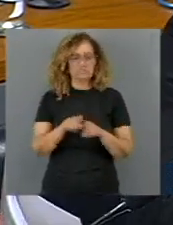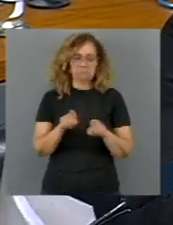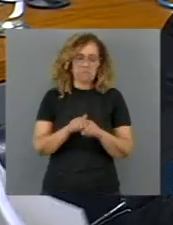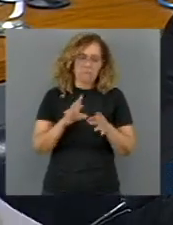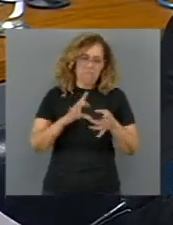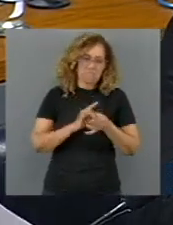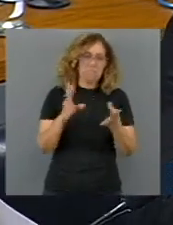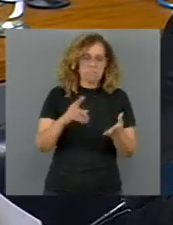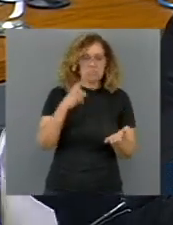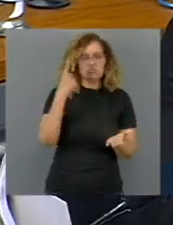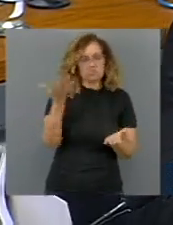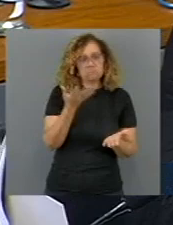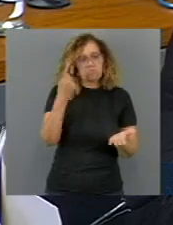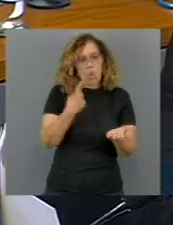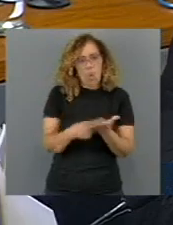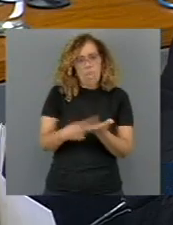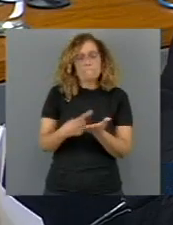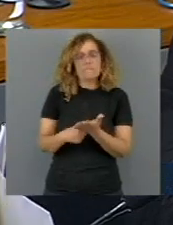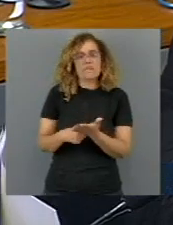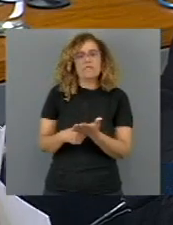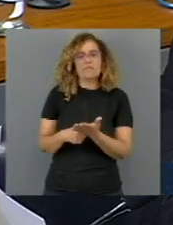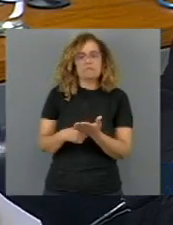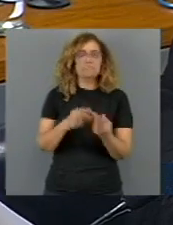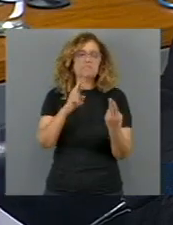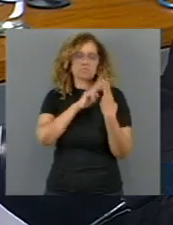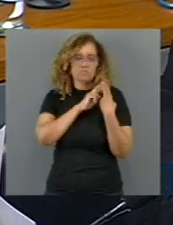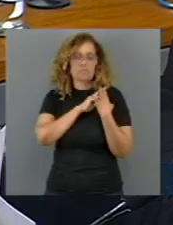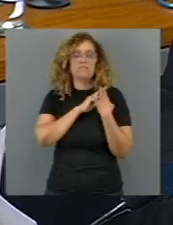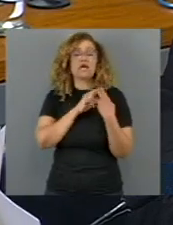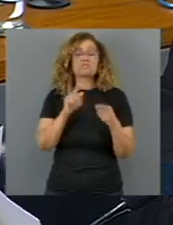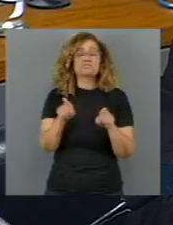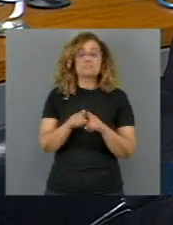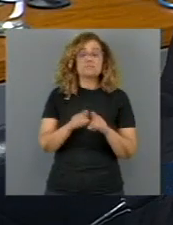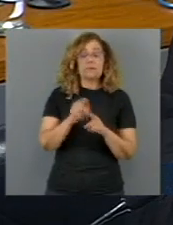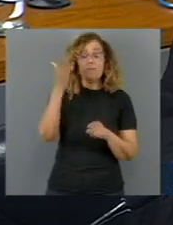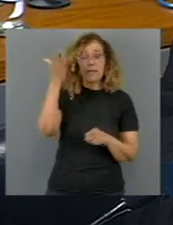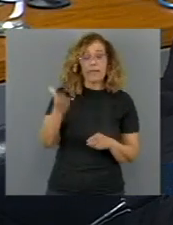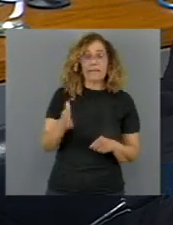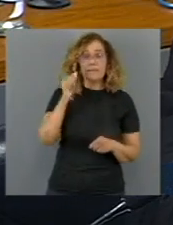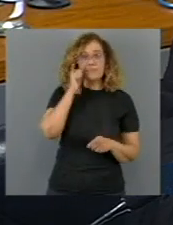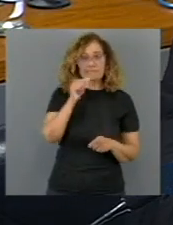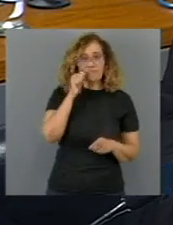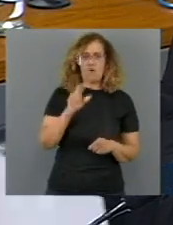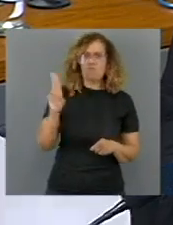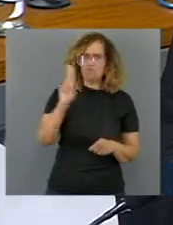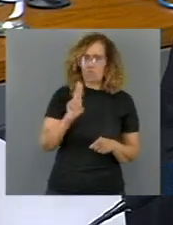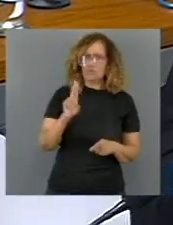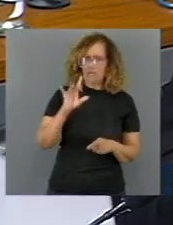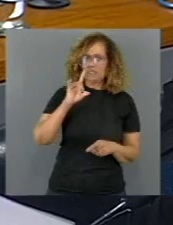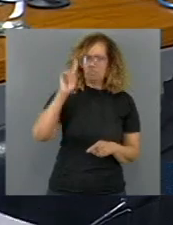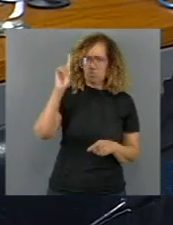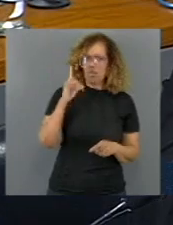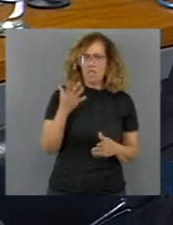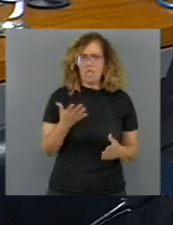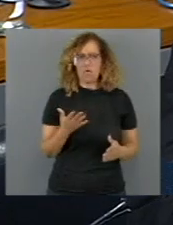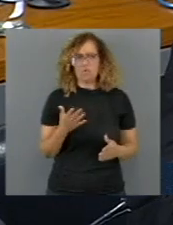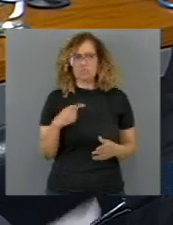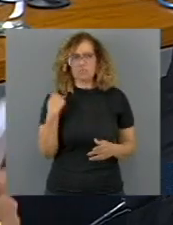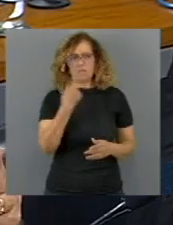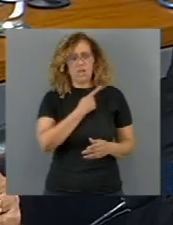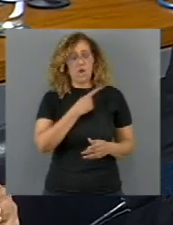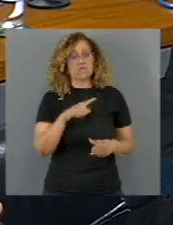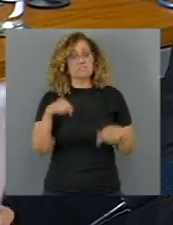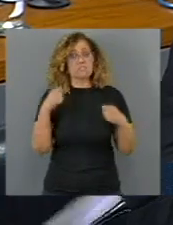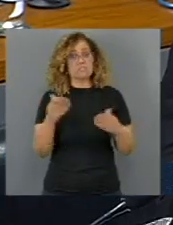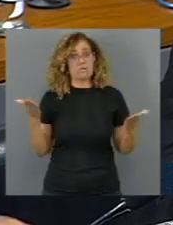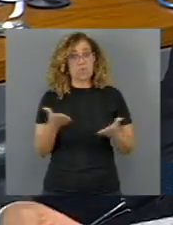de cumprir o seu dever e falar que a senhora hoje foi usada por Deus para que nós presenciássemos um milagre aqui